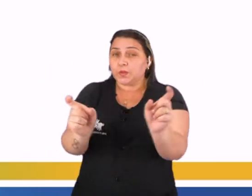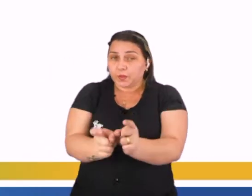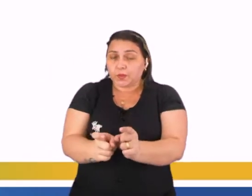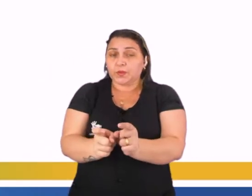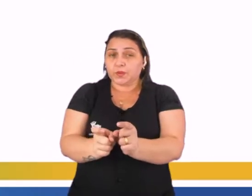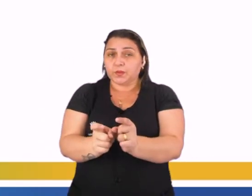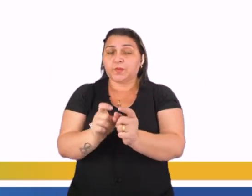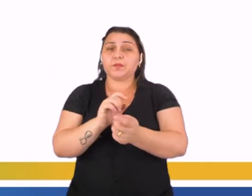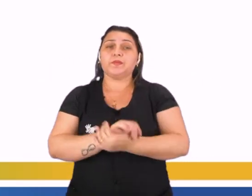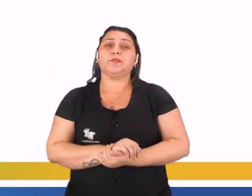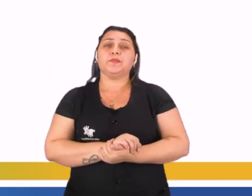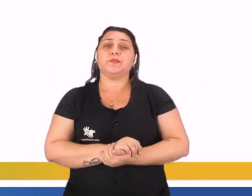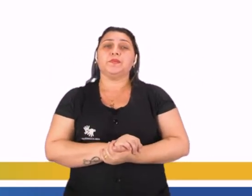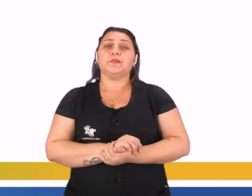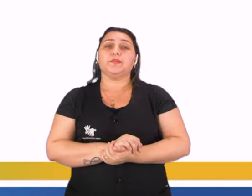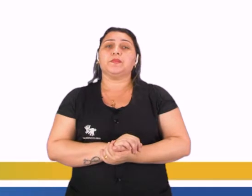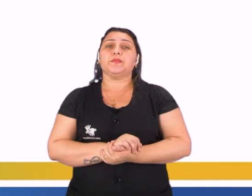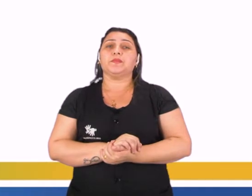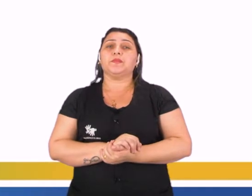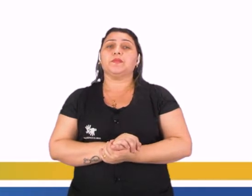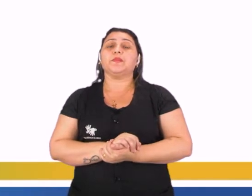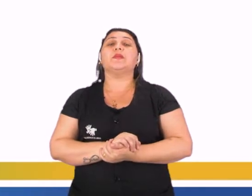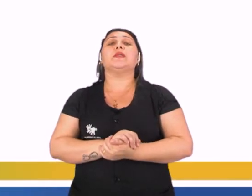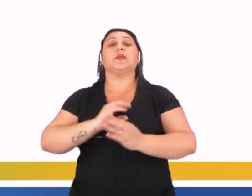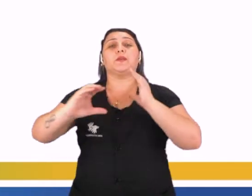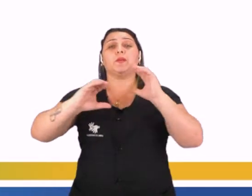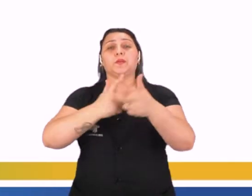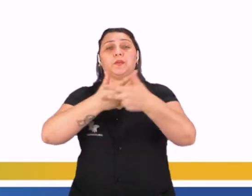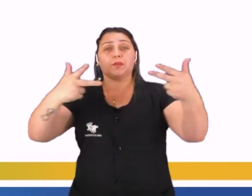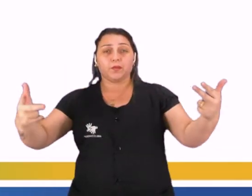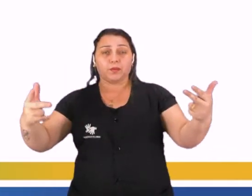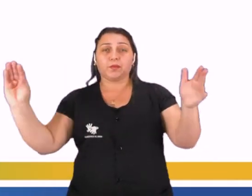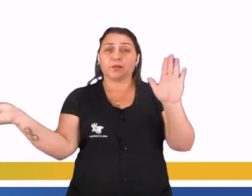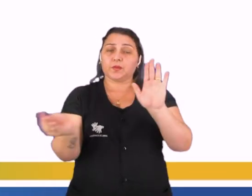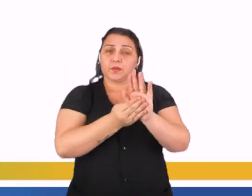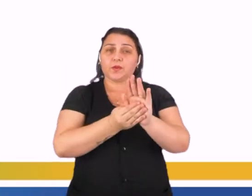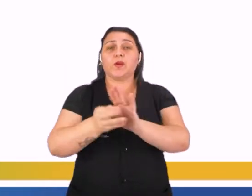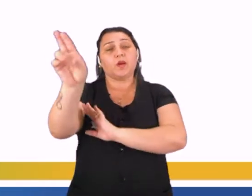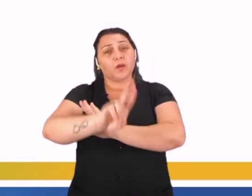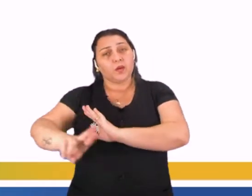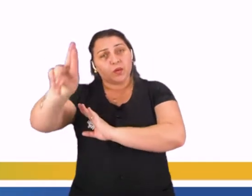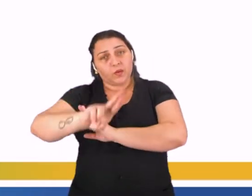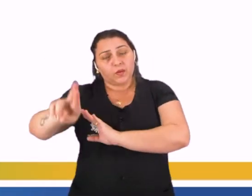importantes, pois essas notícias nos aproximam de nossos ídolos.